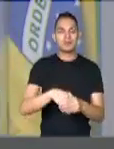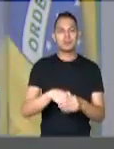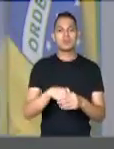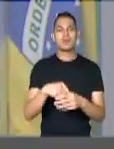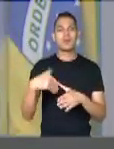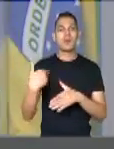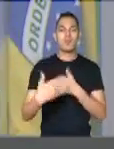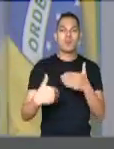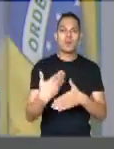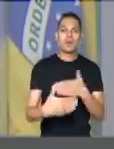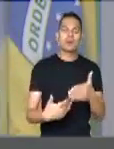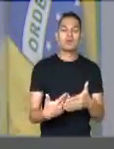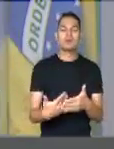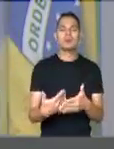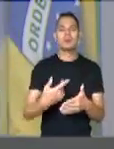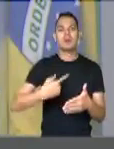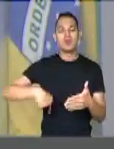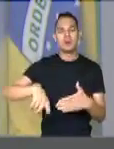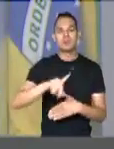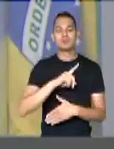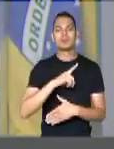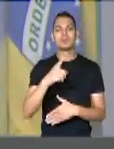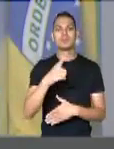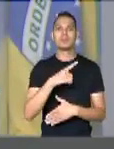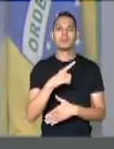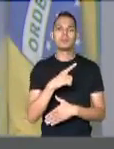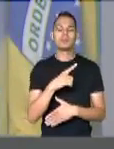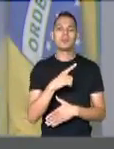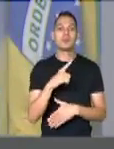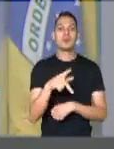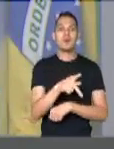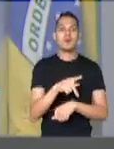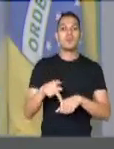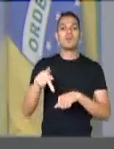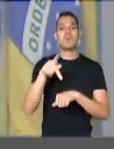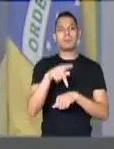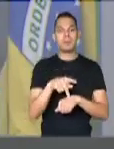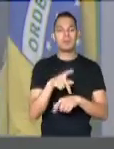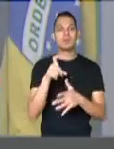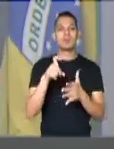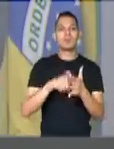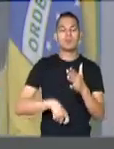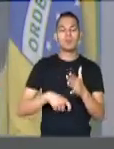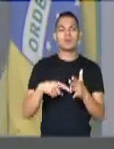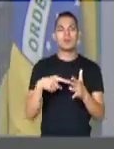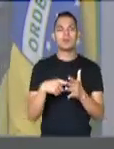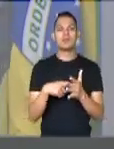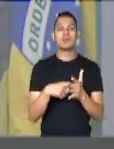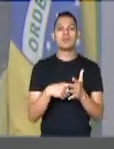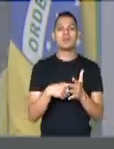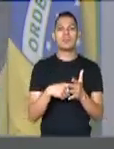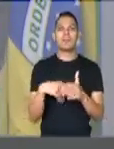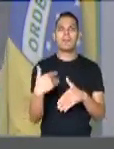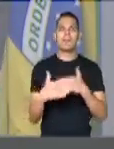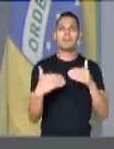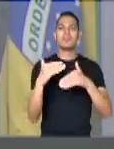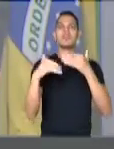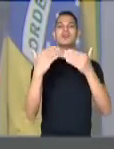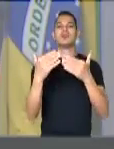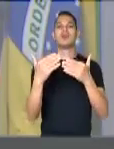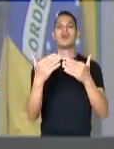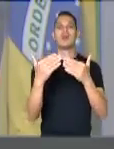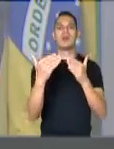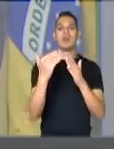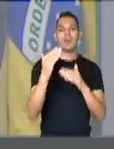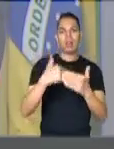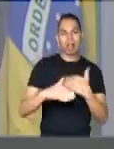um processo onde nós tenhamos um país com uma tributação que seja mais progressiva,